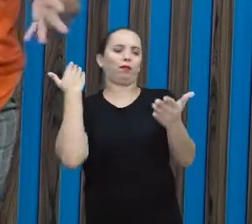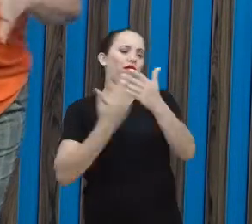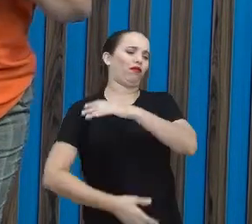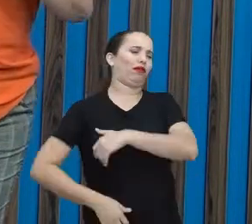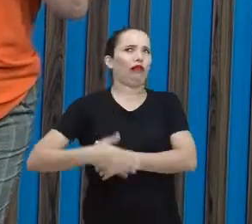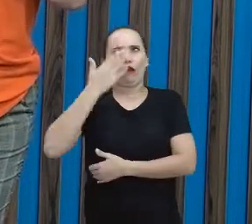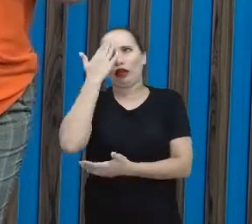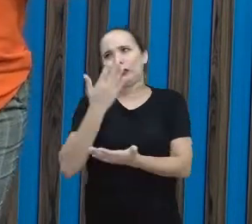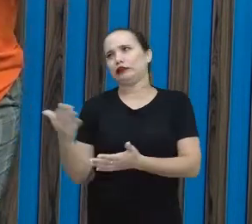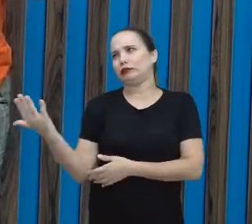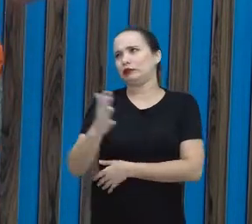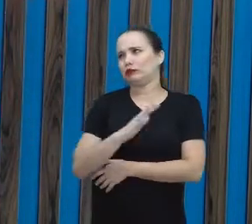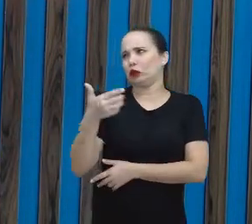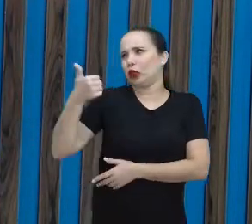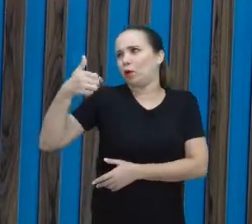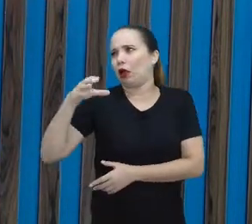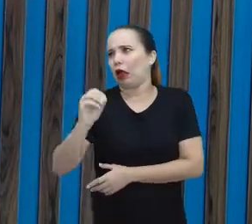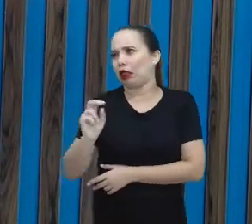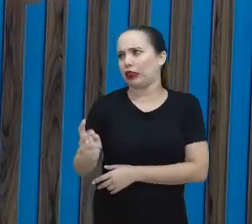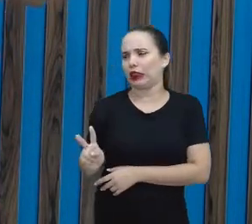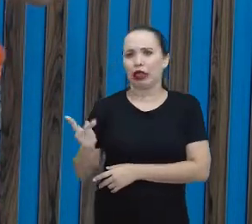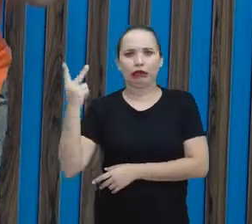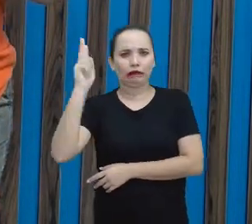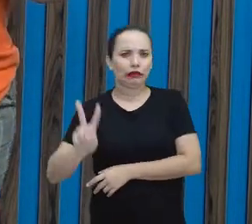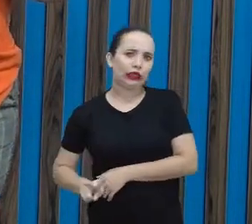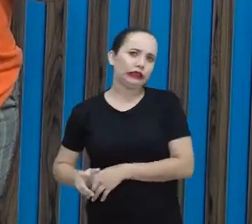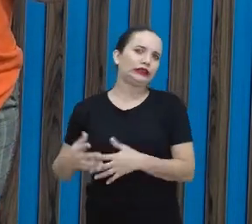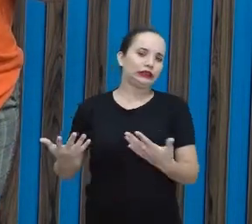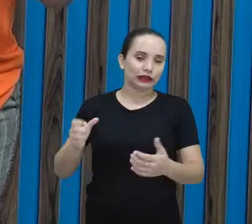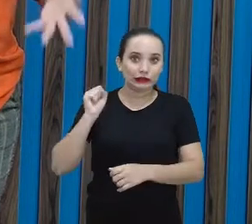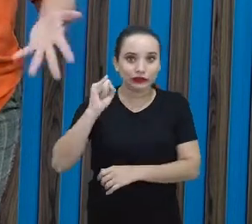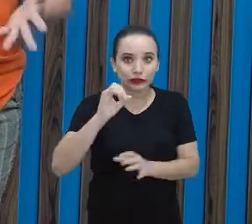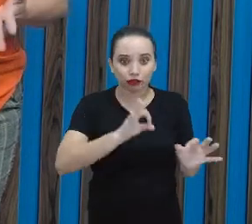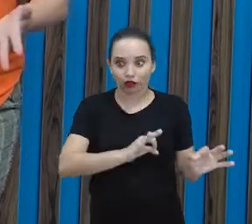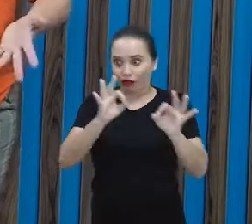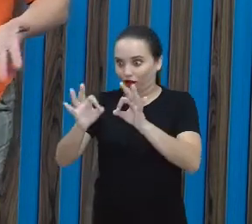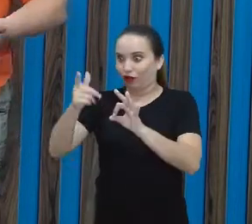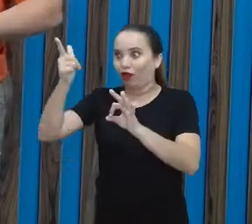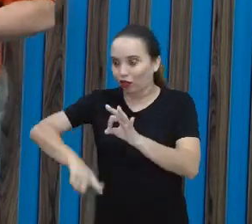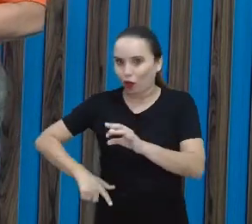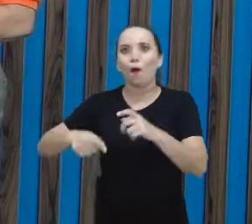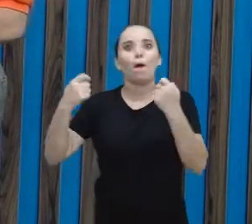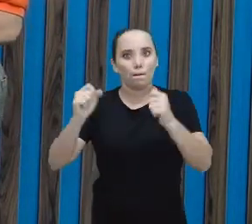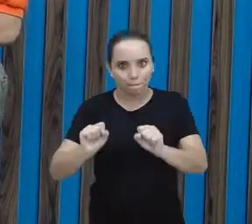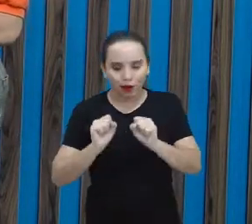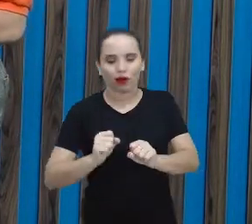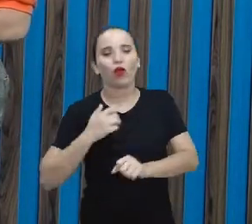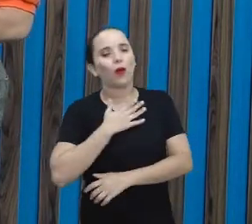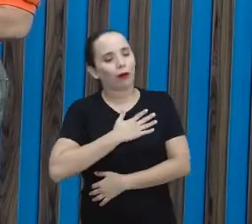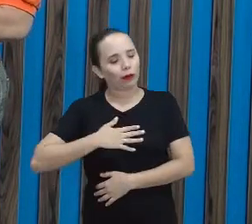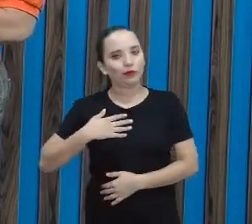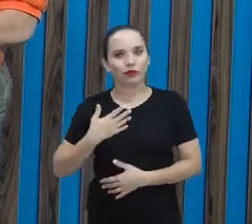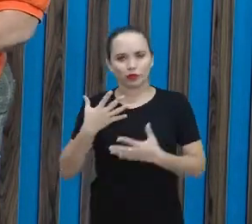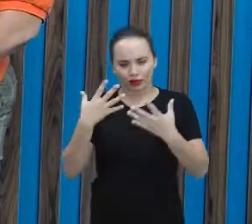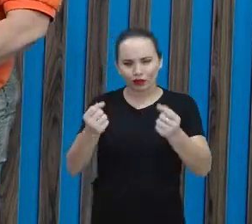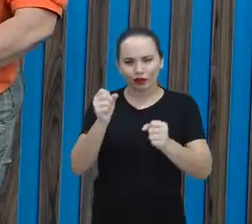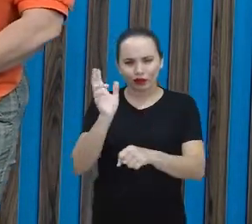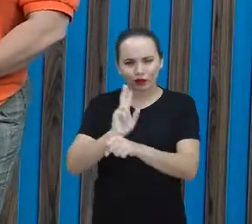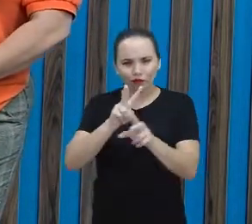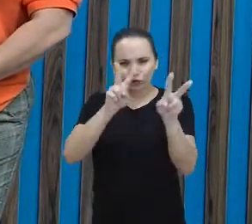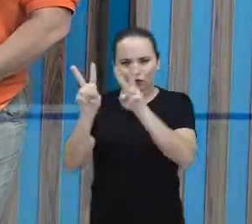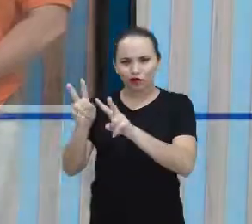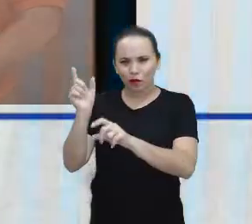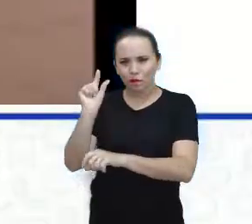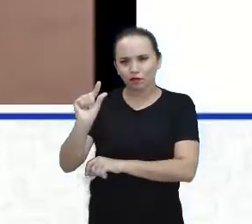10. E se estiver passando, eu vejo de novo, porque a gente não consegue não assistir, que é muito divertido. Vamos ver um pedacinho do